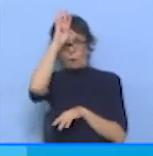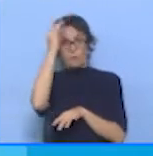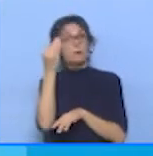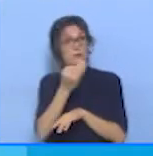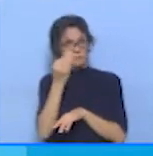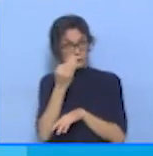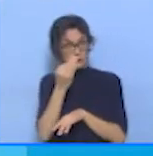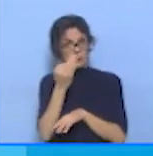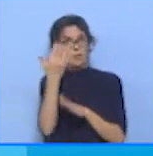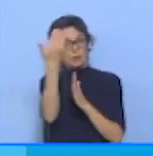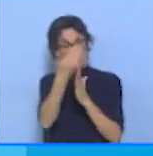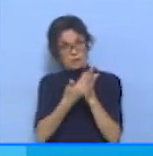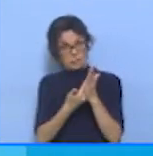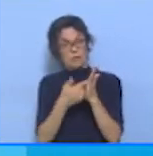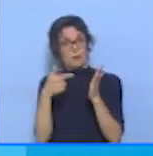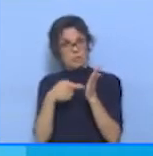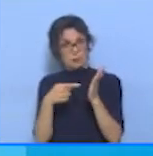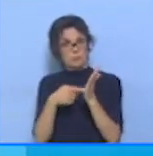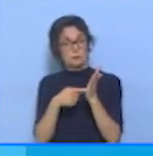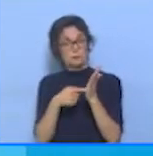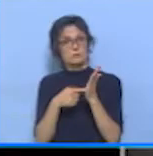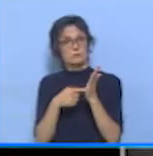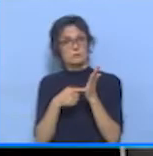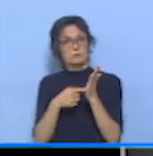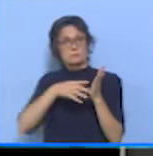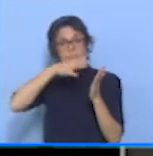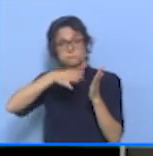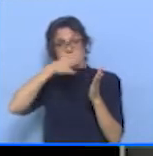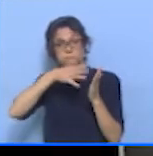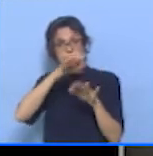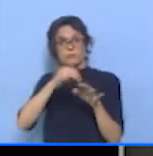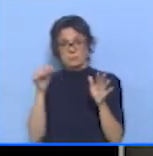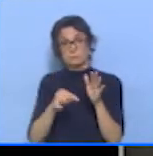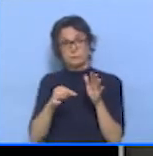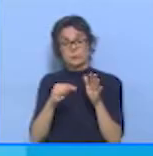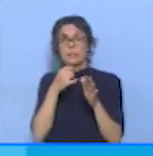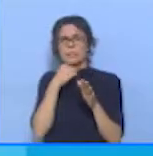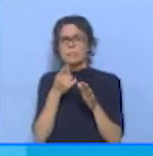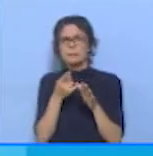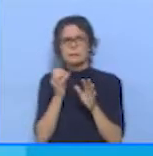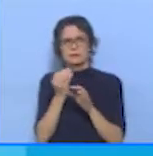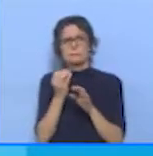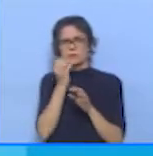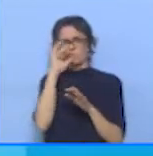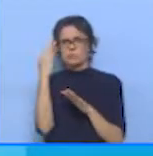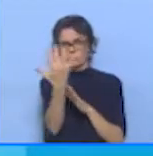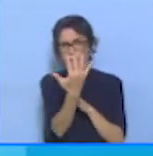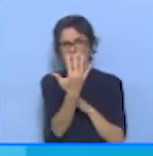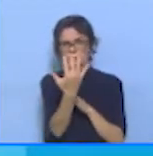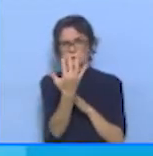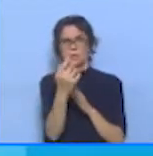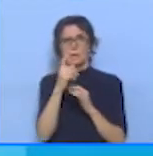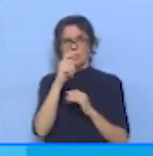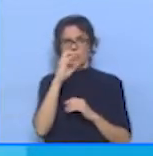da carta encíclica e, portanto, fala que a ecologia tem que abranger não só a parte ambiental, que já